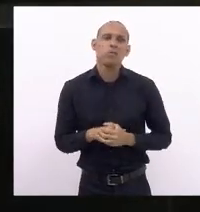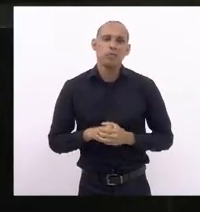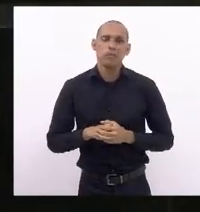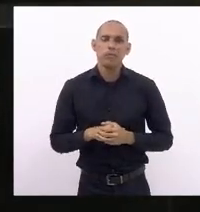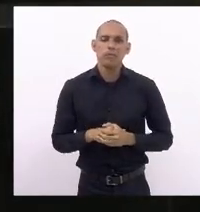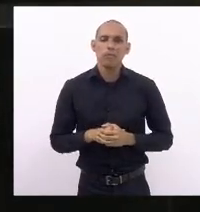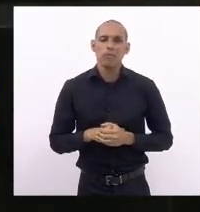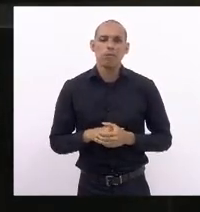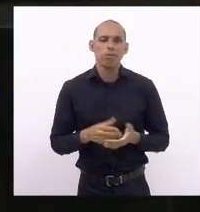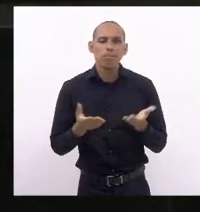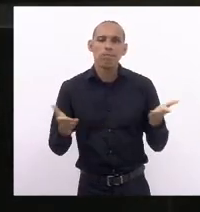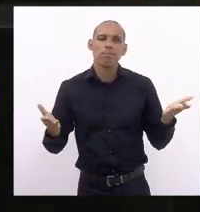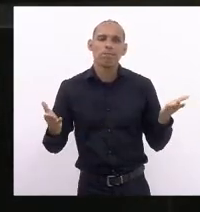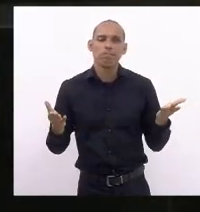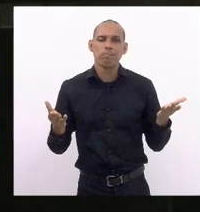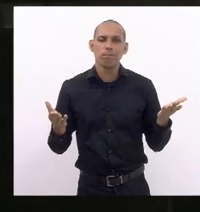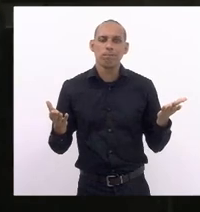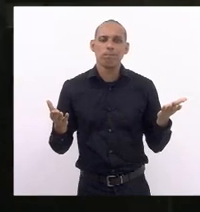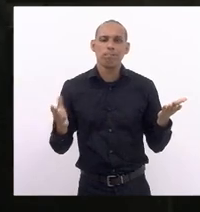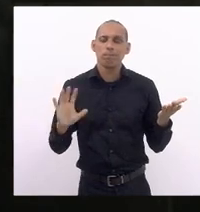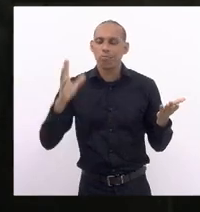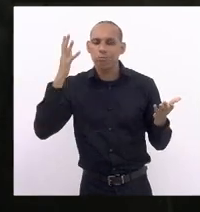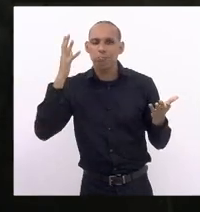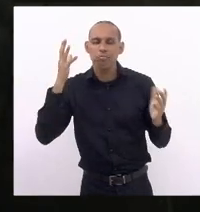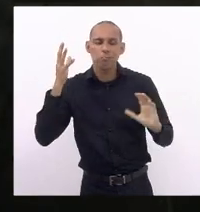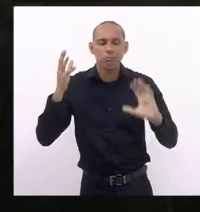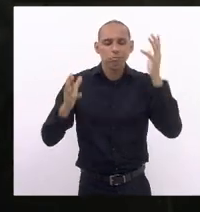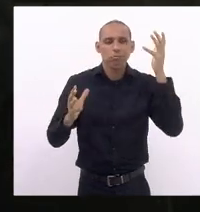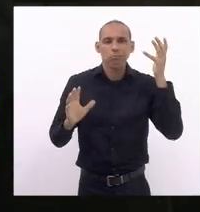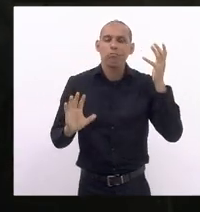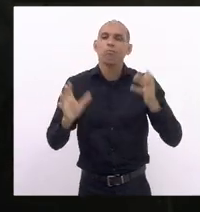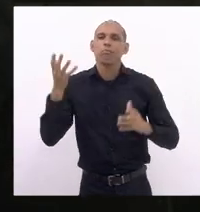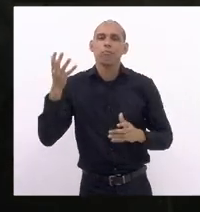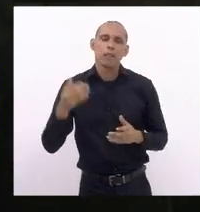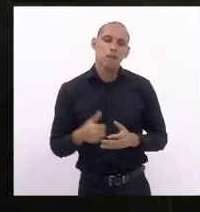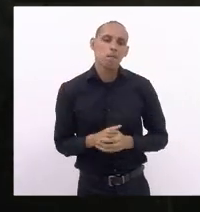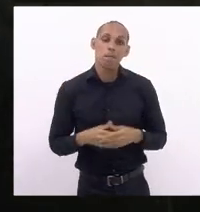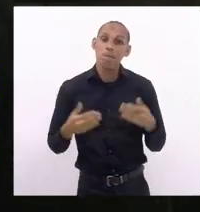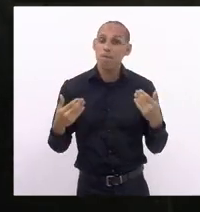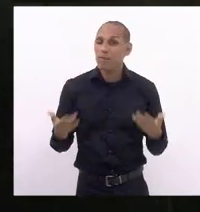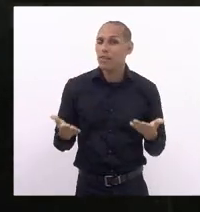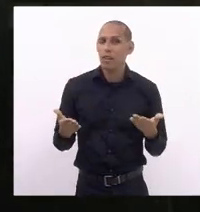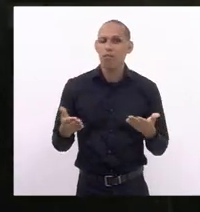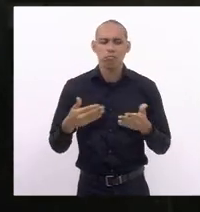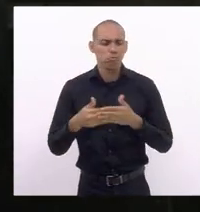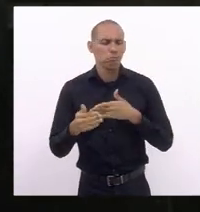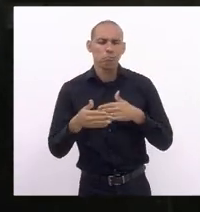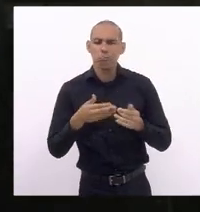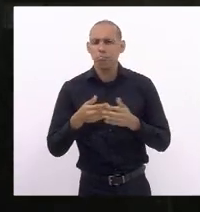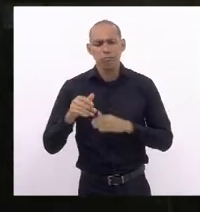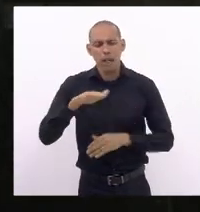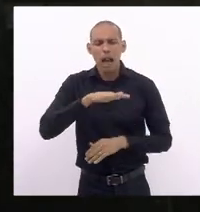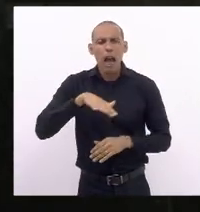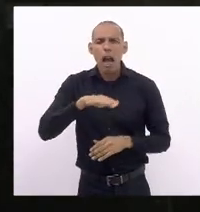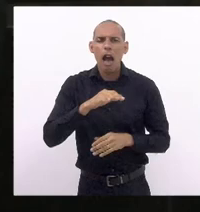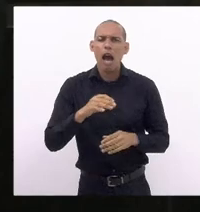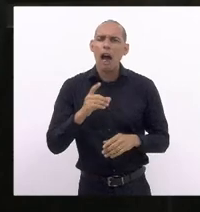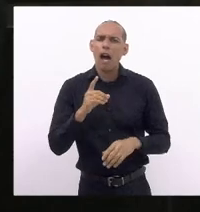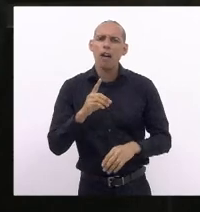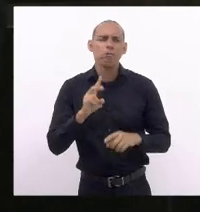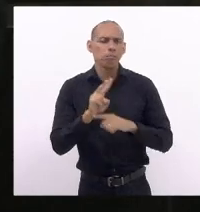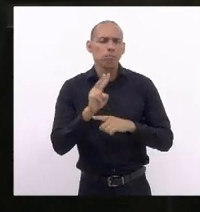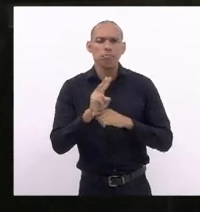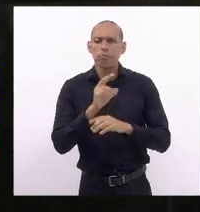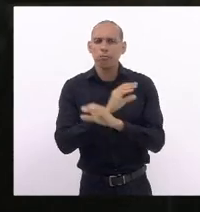drásticos dessas catástrofes ambientais. Portanto, seja na área de defesa civil, lembrei aqui durante a